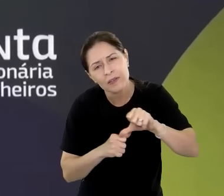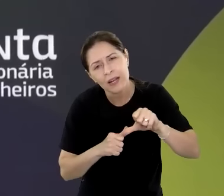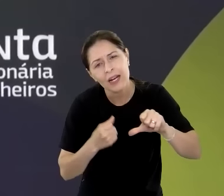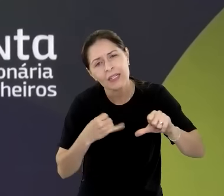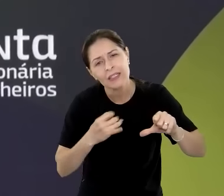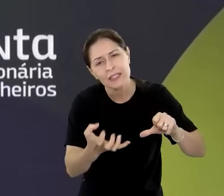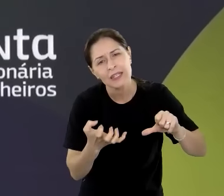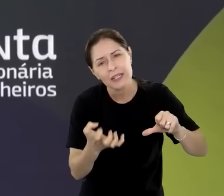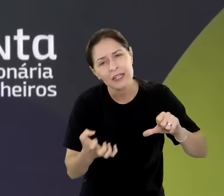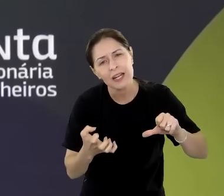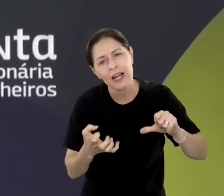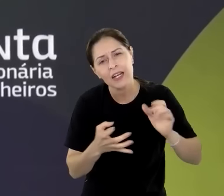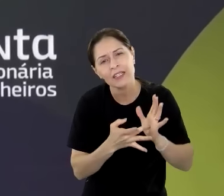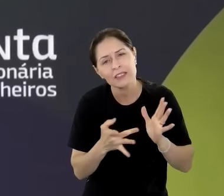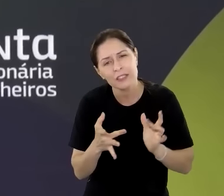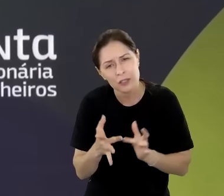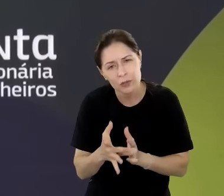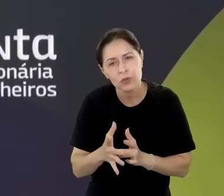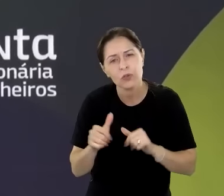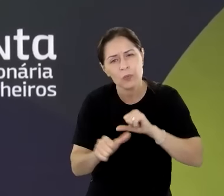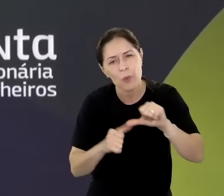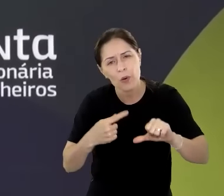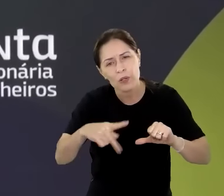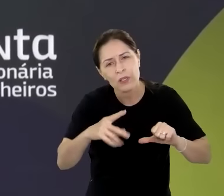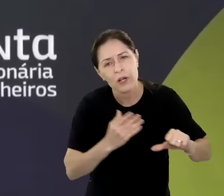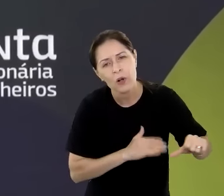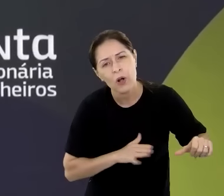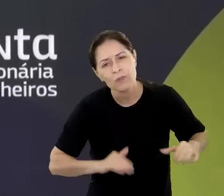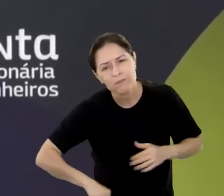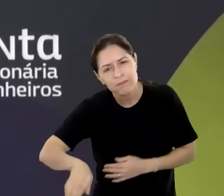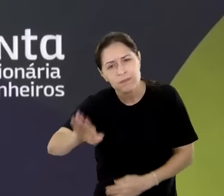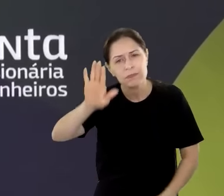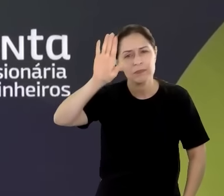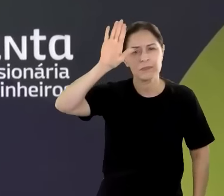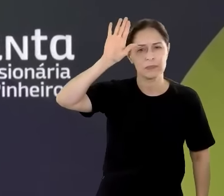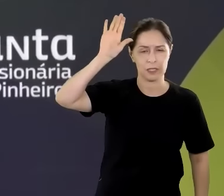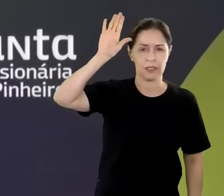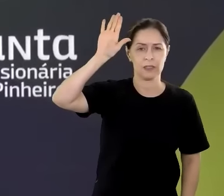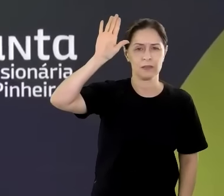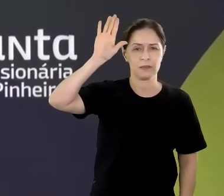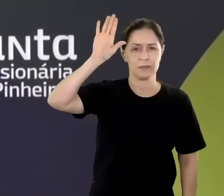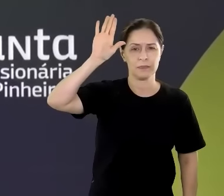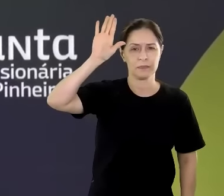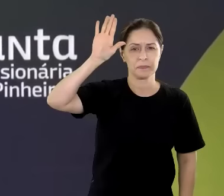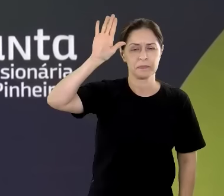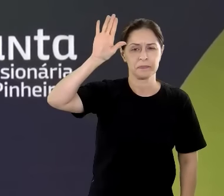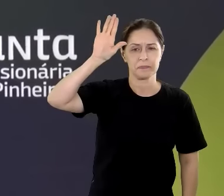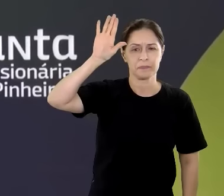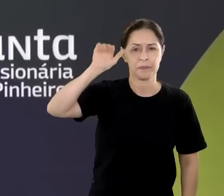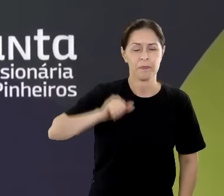você precisa que Jesus faça uma obra na sua vida hoje nesta área, e eu quero orar em seu favor.